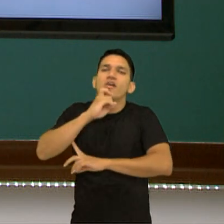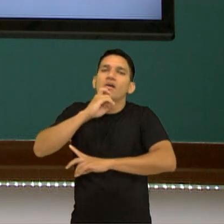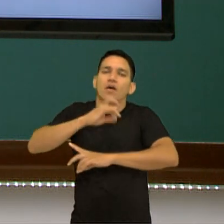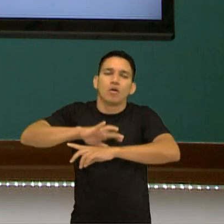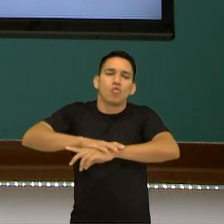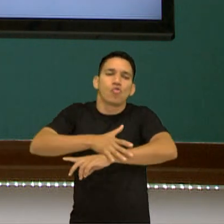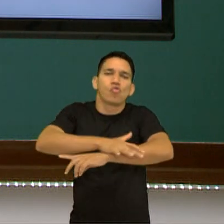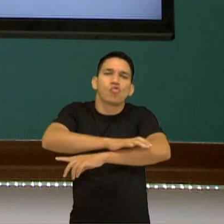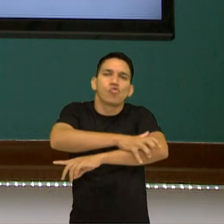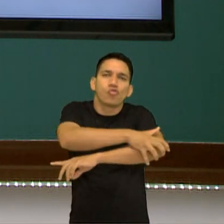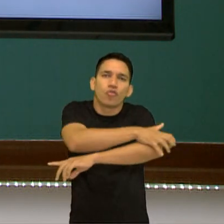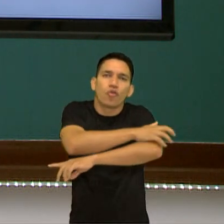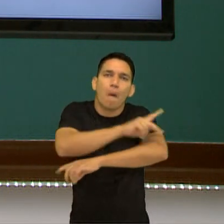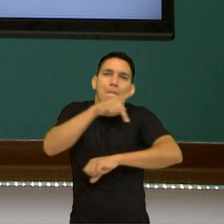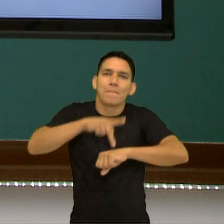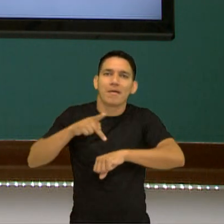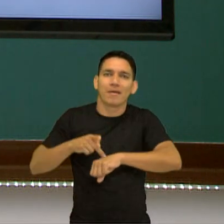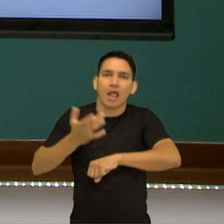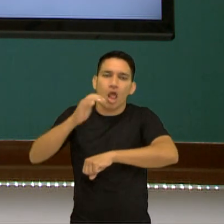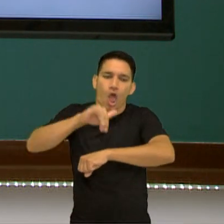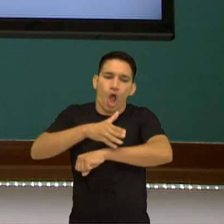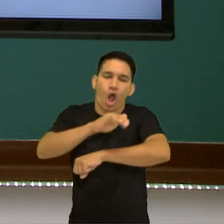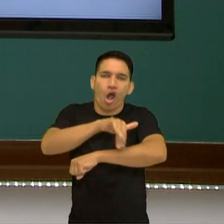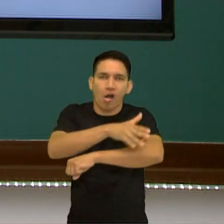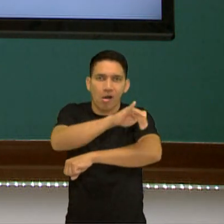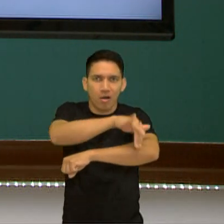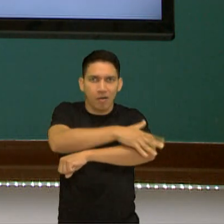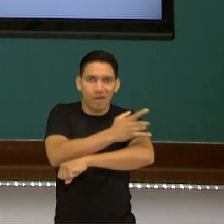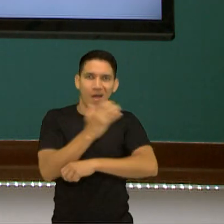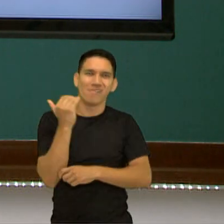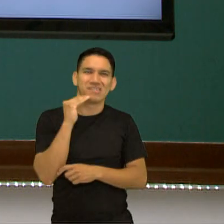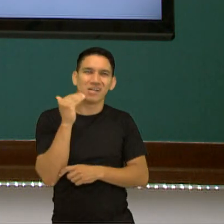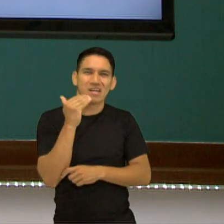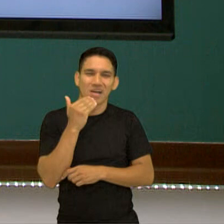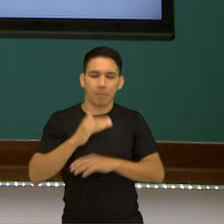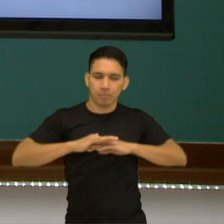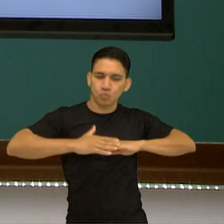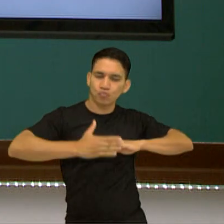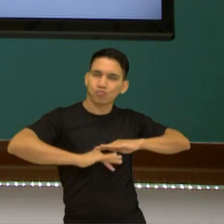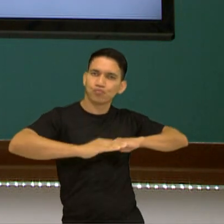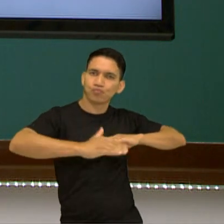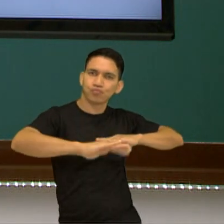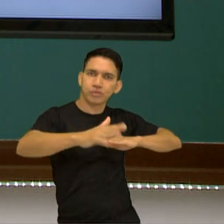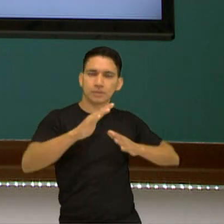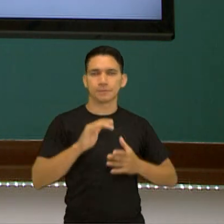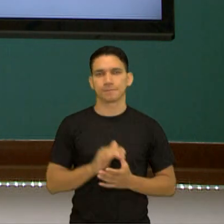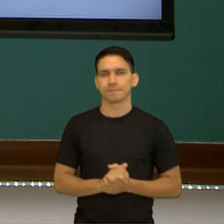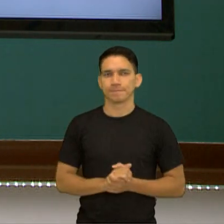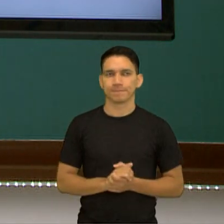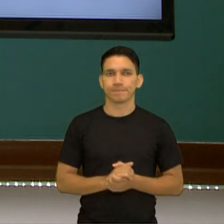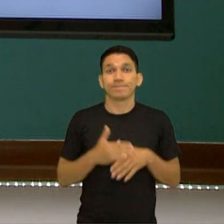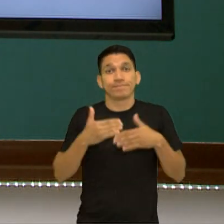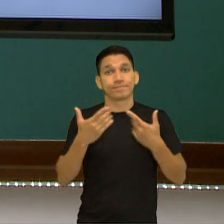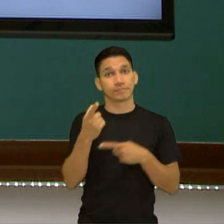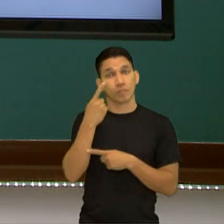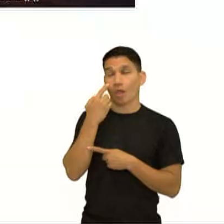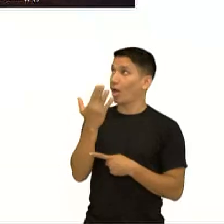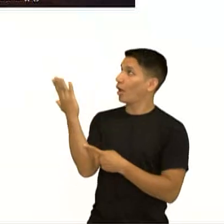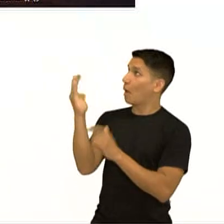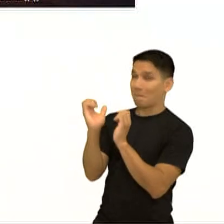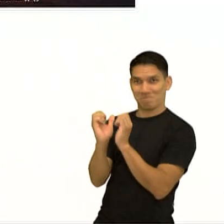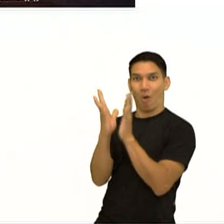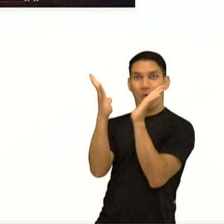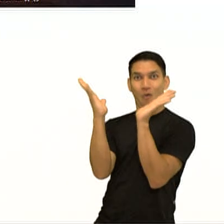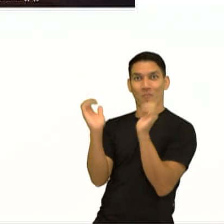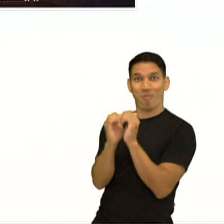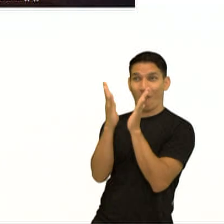moldando assim as ondulações, as imperfeições da superfície terrestre. E aí,